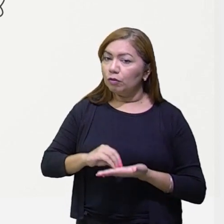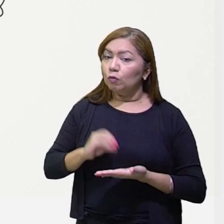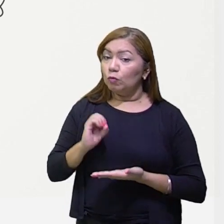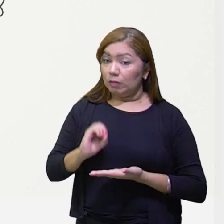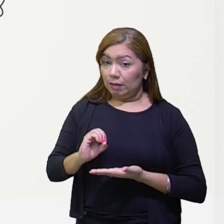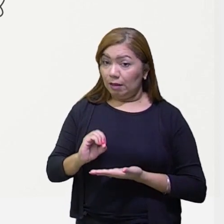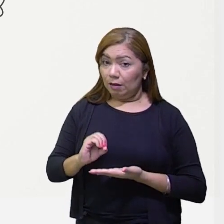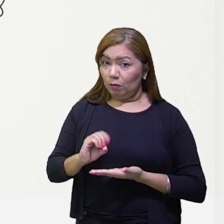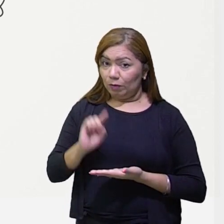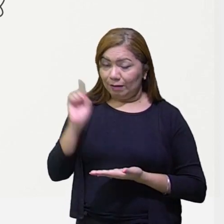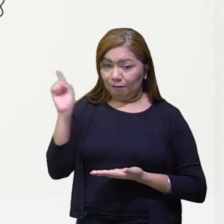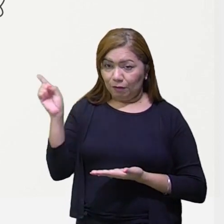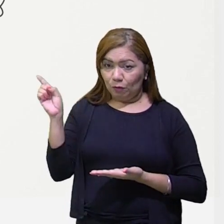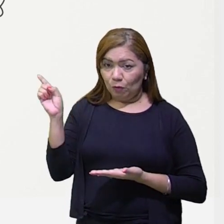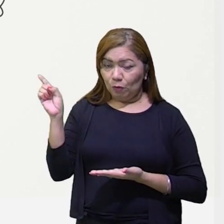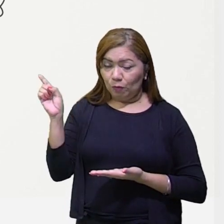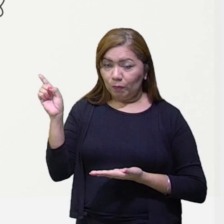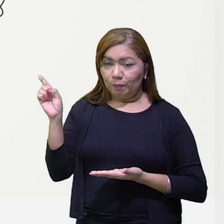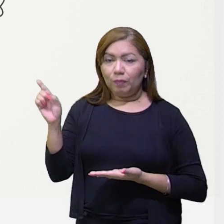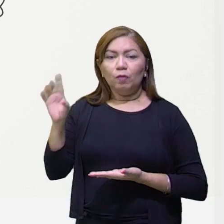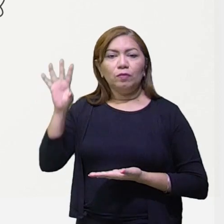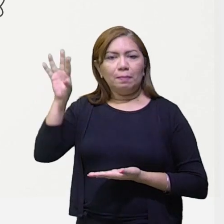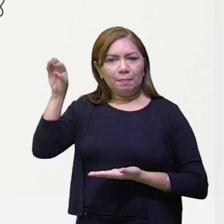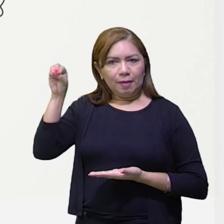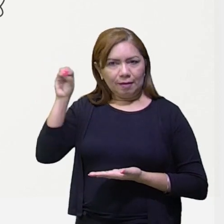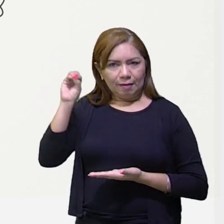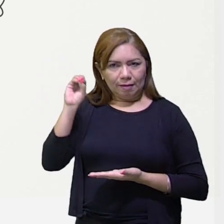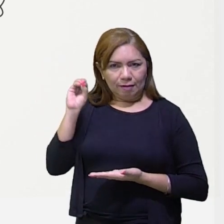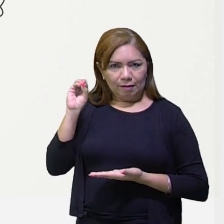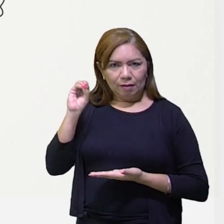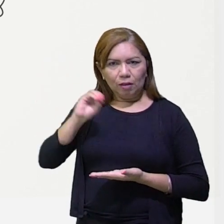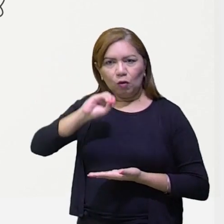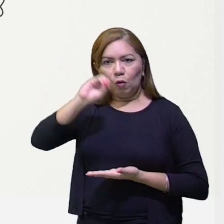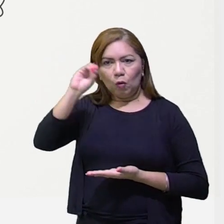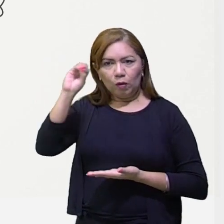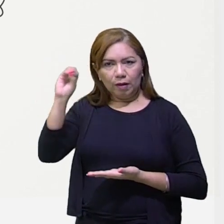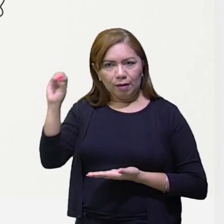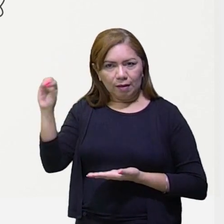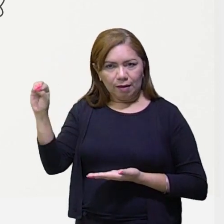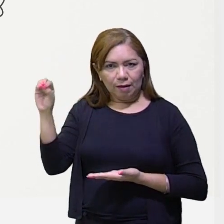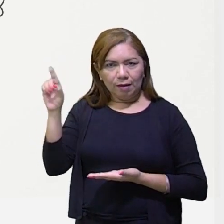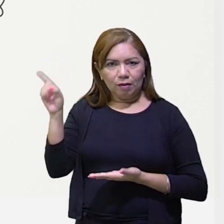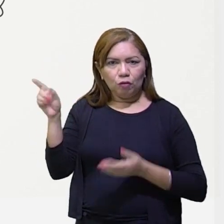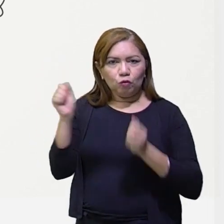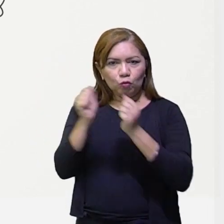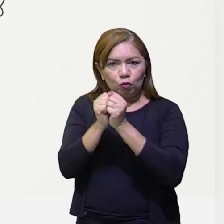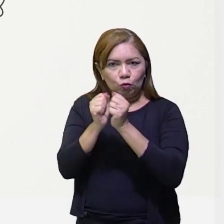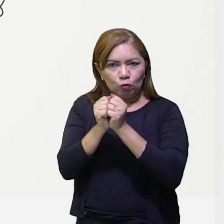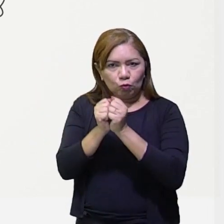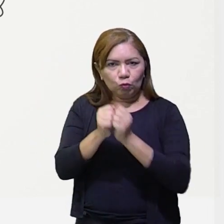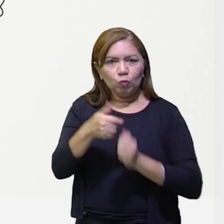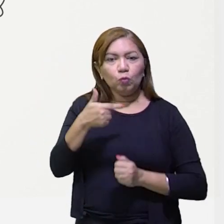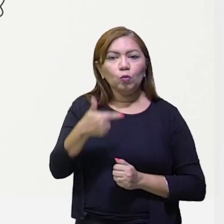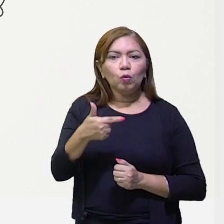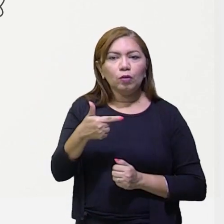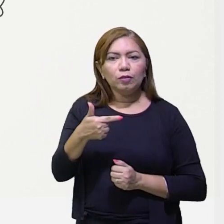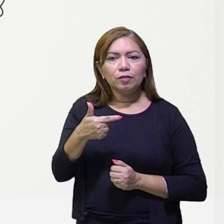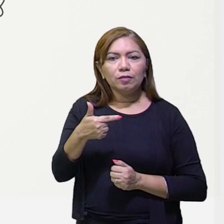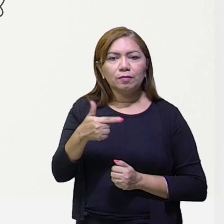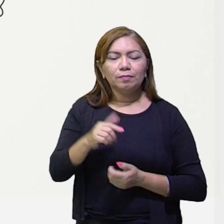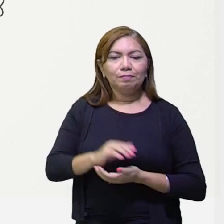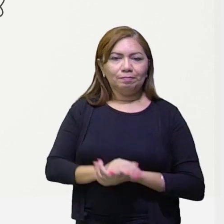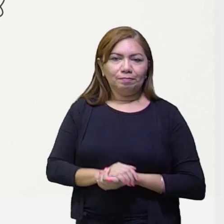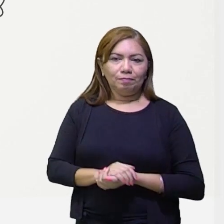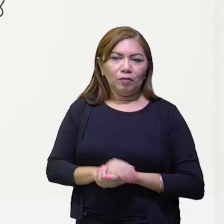como aconteceu aqui, você pode acrescentar diretamente aqui ao lado do 2, se você quiser.